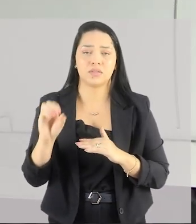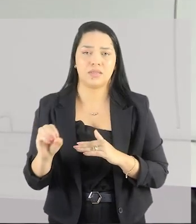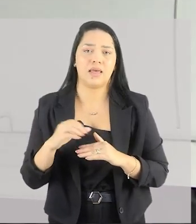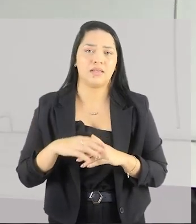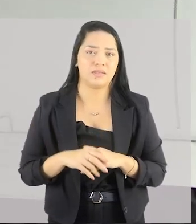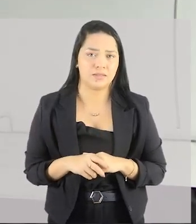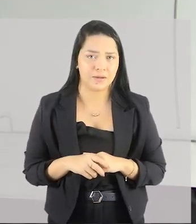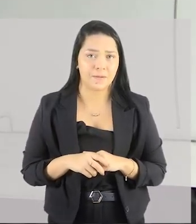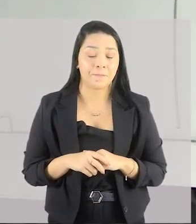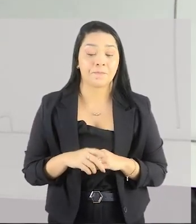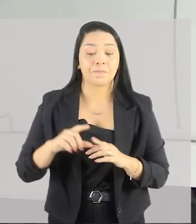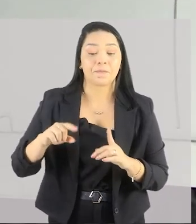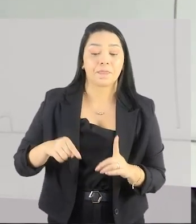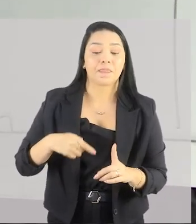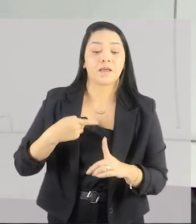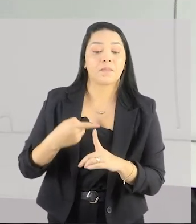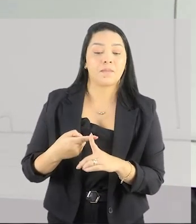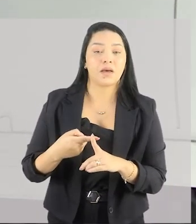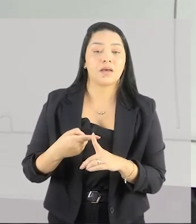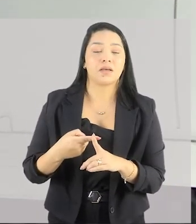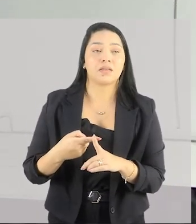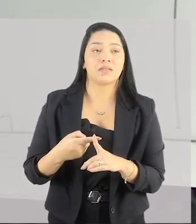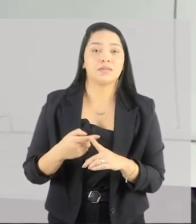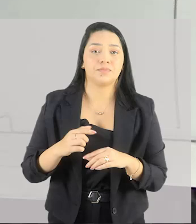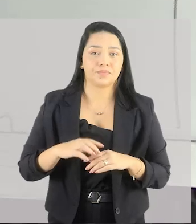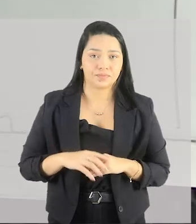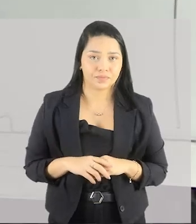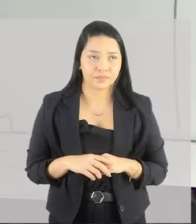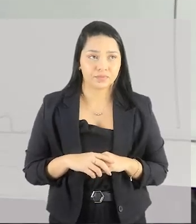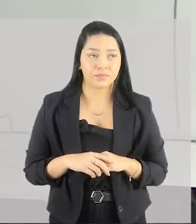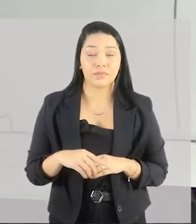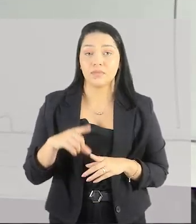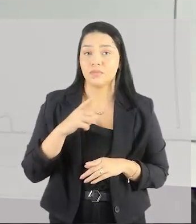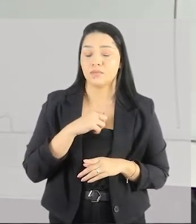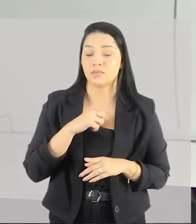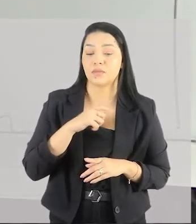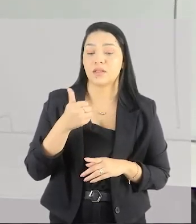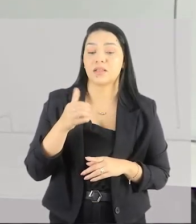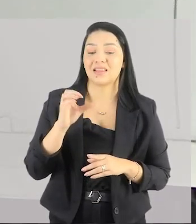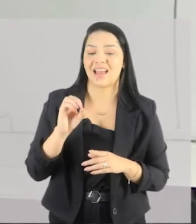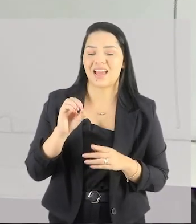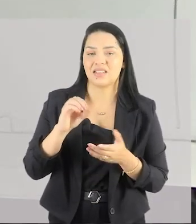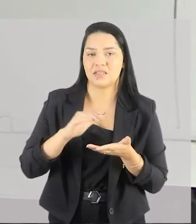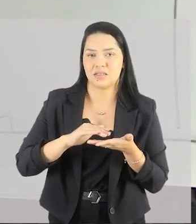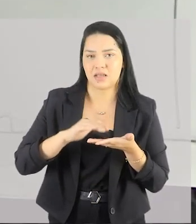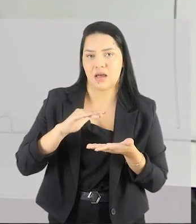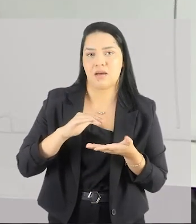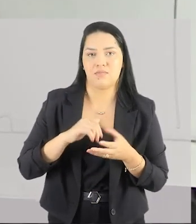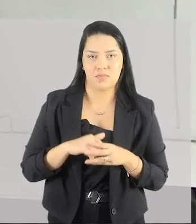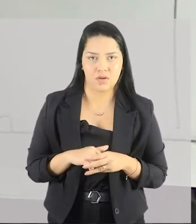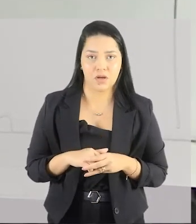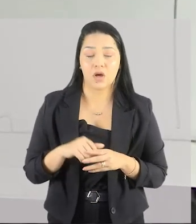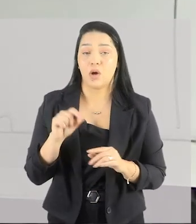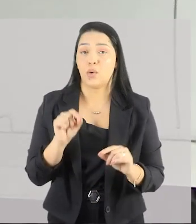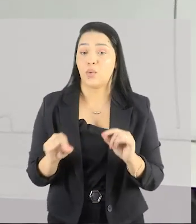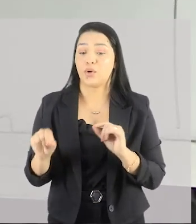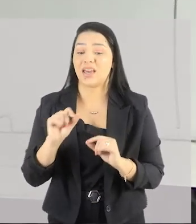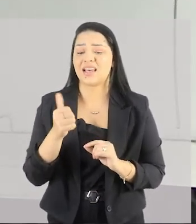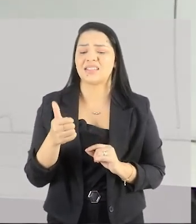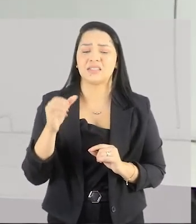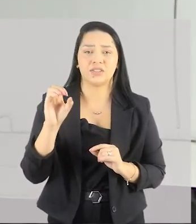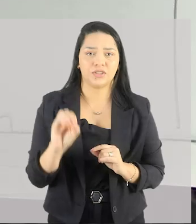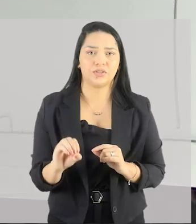810. Mais. Em seguida, eu tenho 10 tábuas, sendo que essas